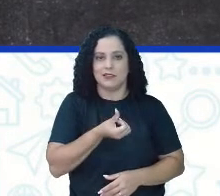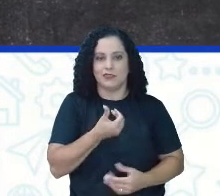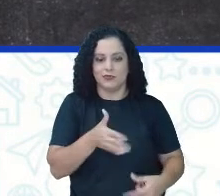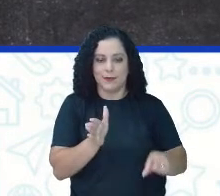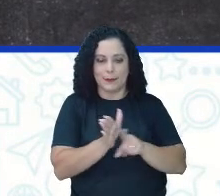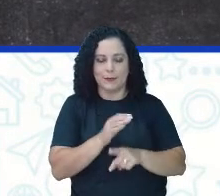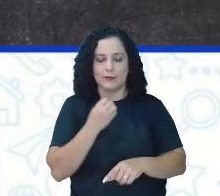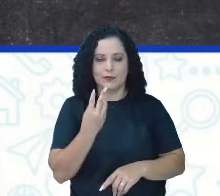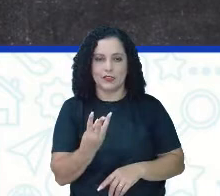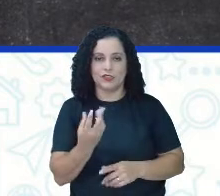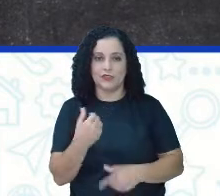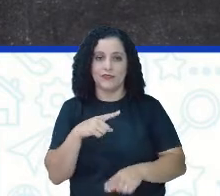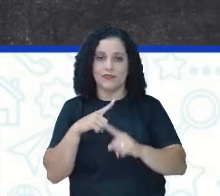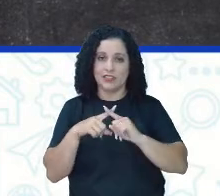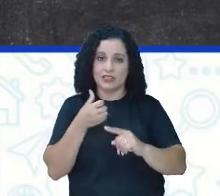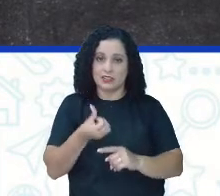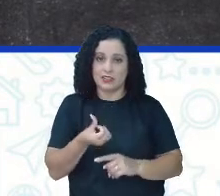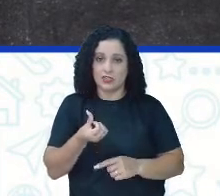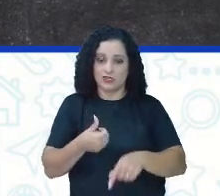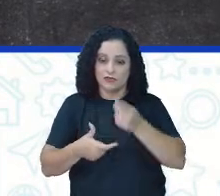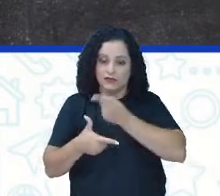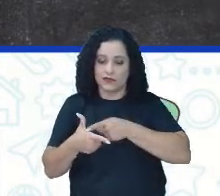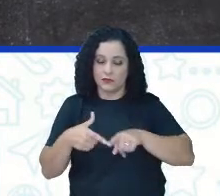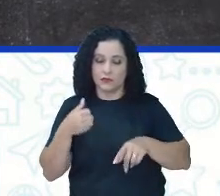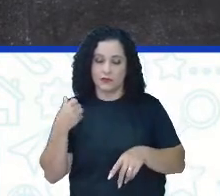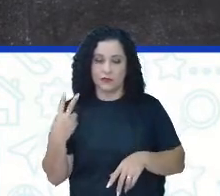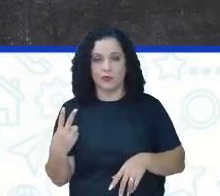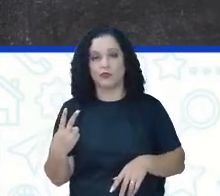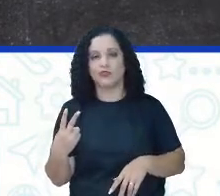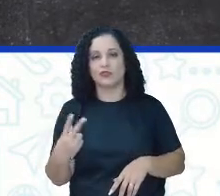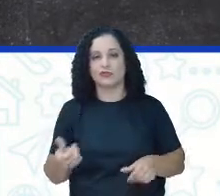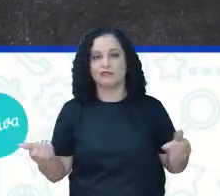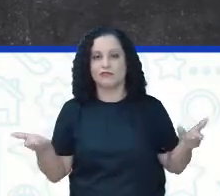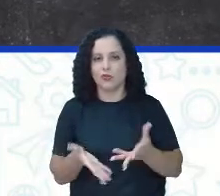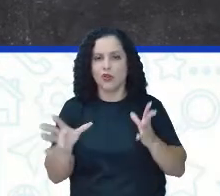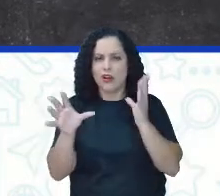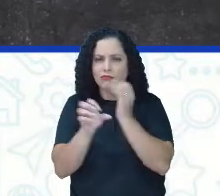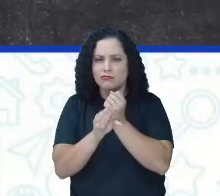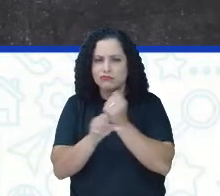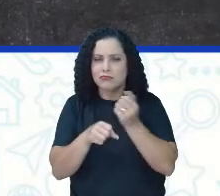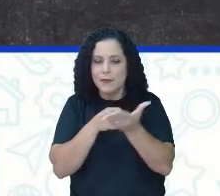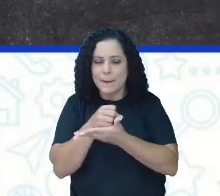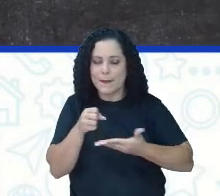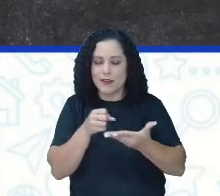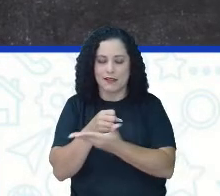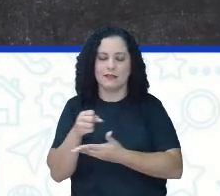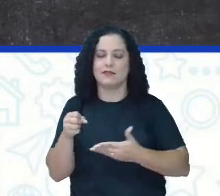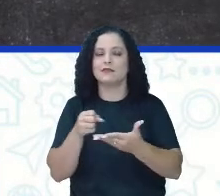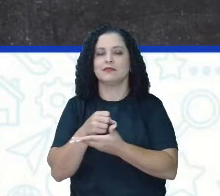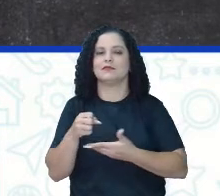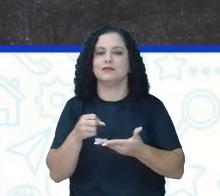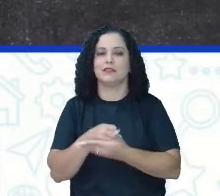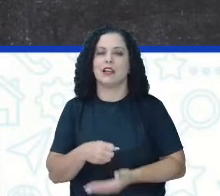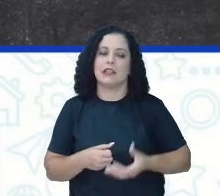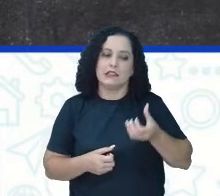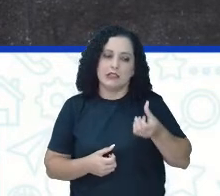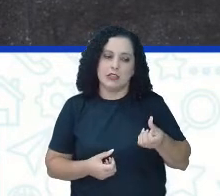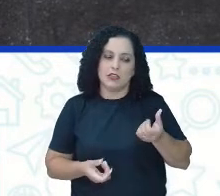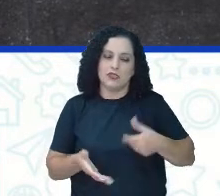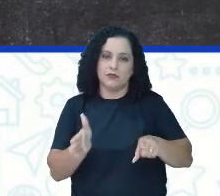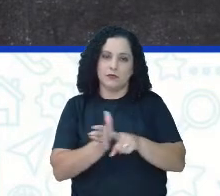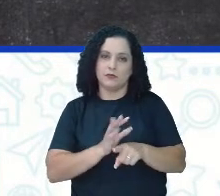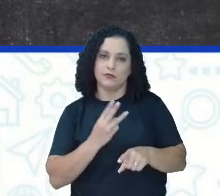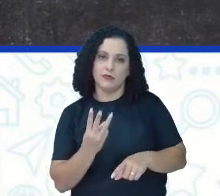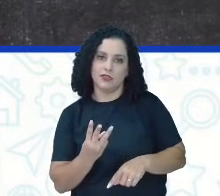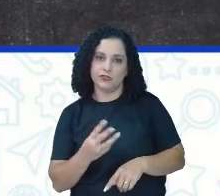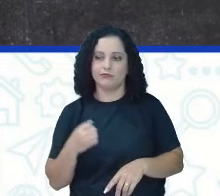3 vezes 6 dividido para 2. Daí, a gente vai fazer aquela continha básica, né? A gente vai ter 6 menos 3, que